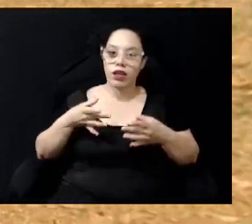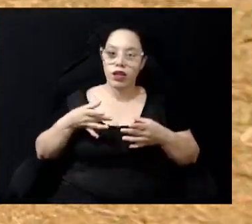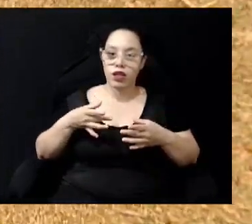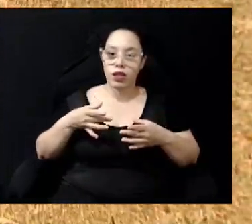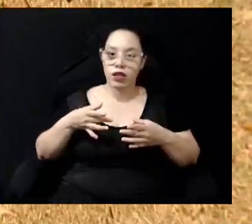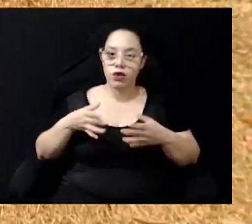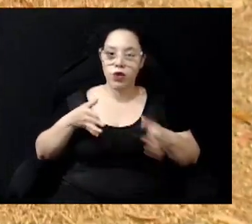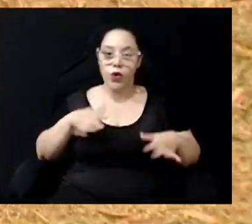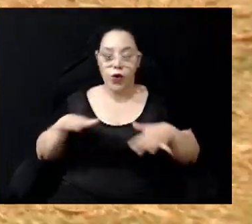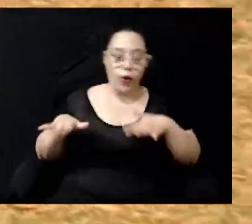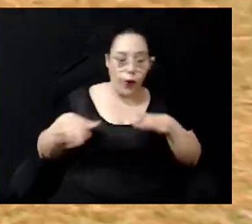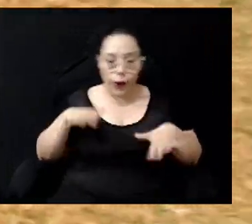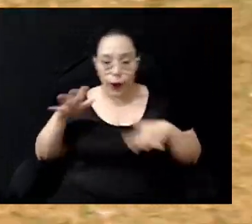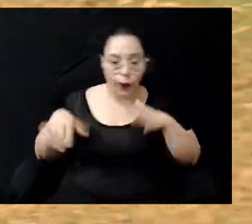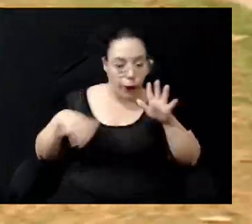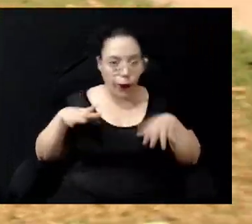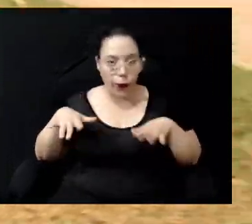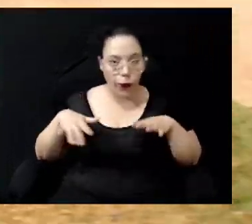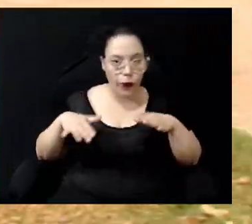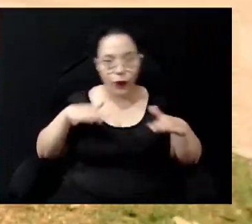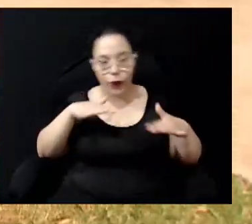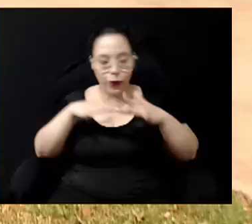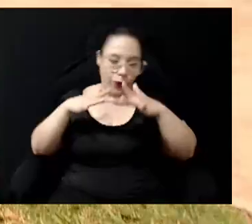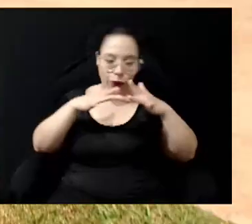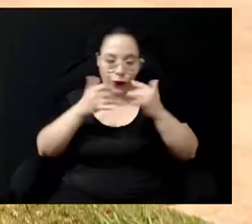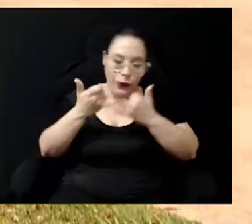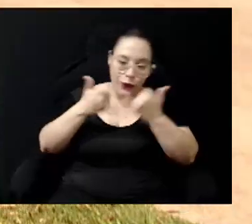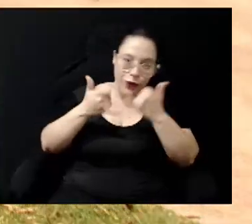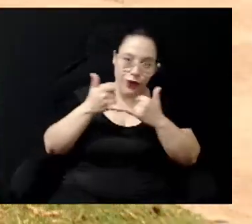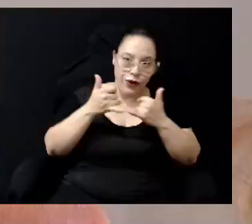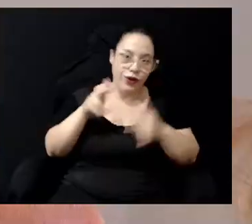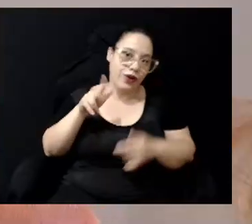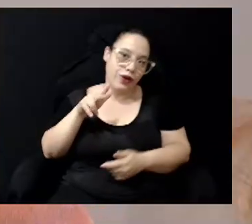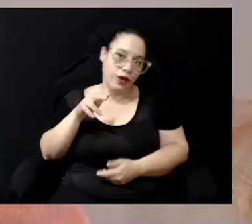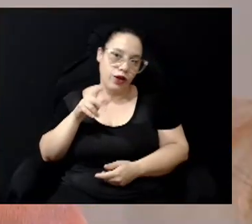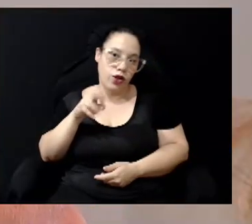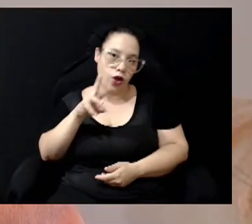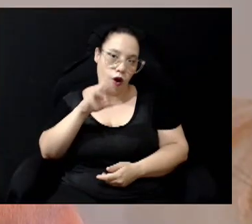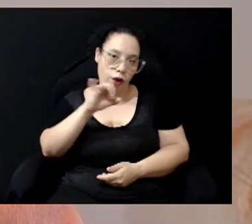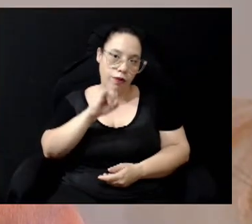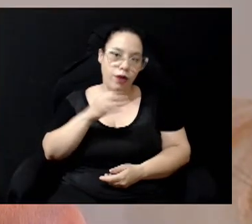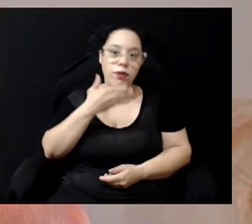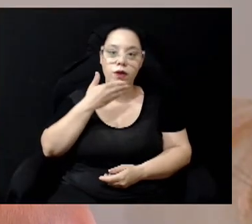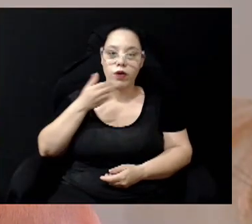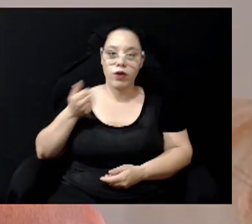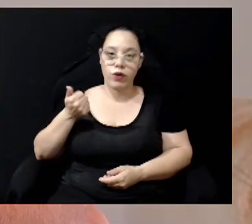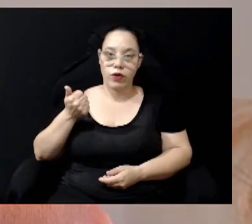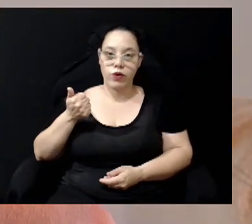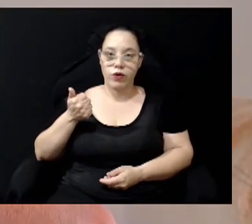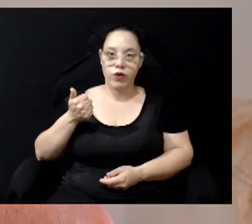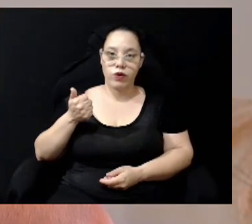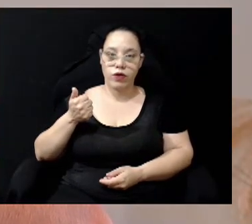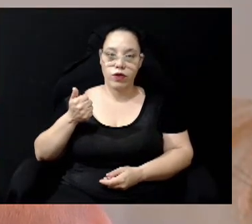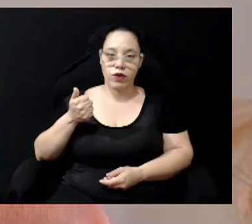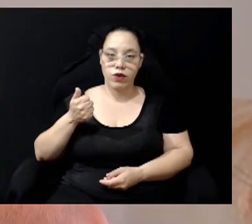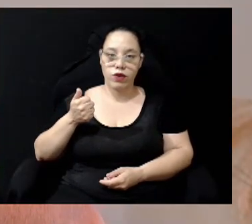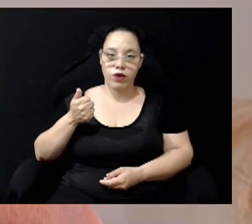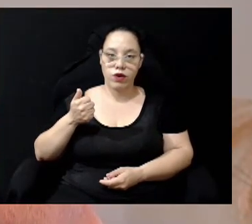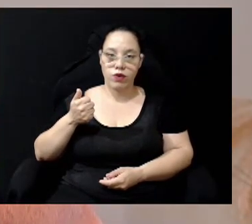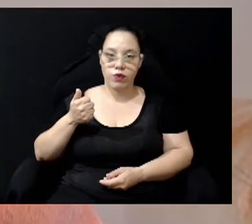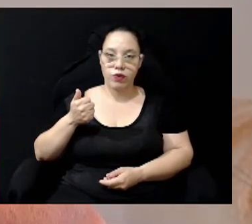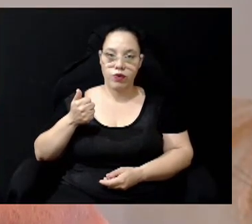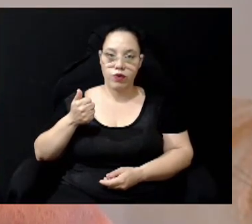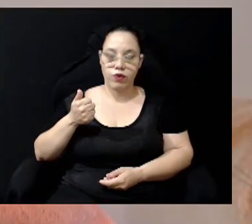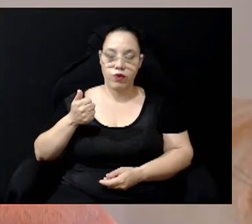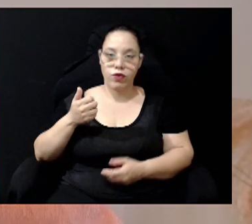dela para interagir e brincar com o irmãozinho Toby melhorou. Quando ela foi comprada, quando ela